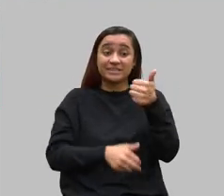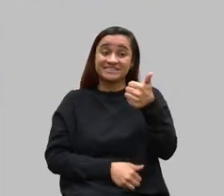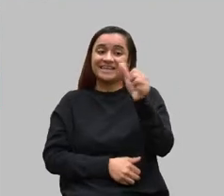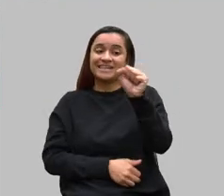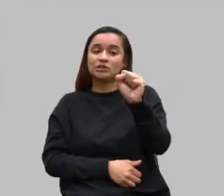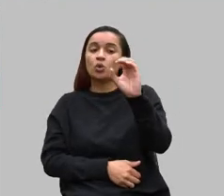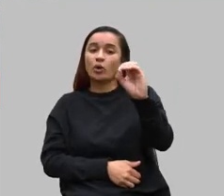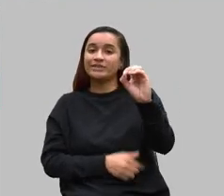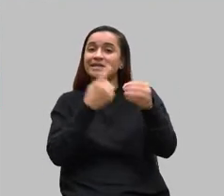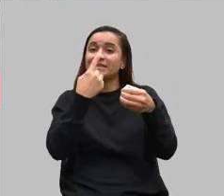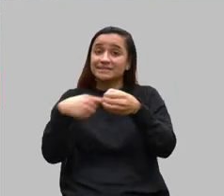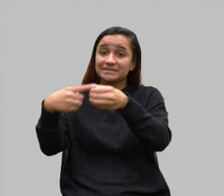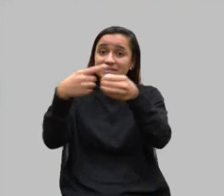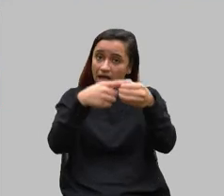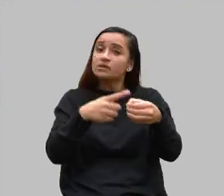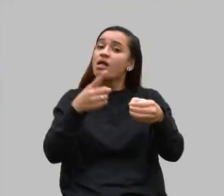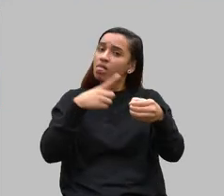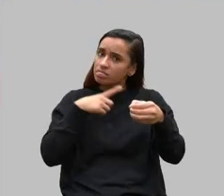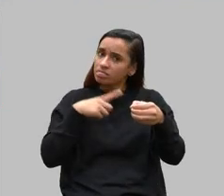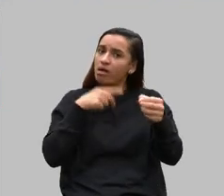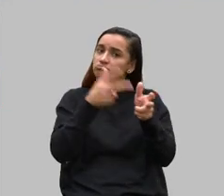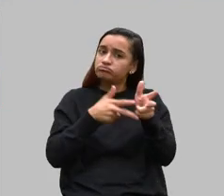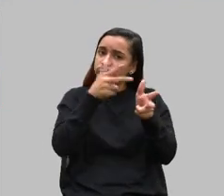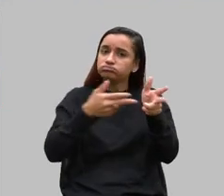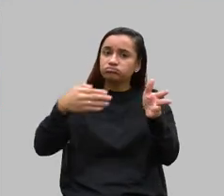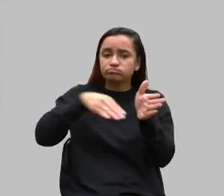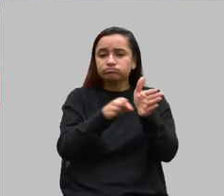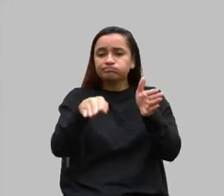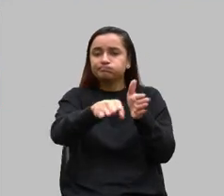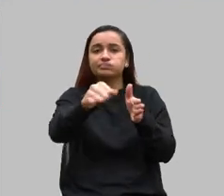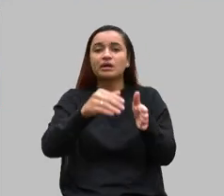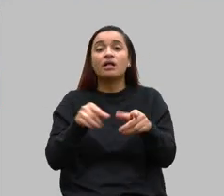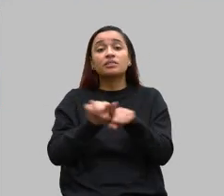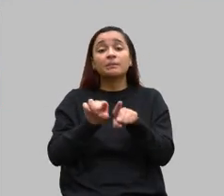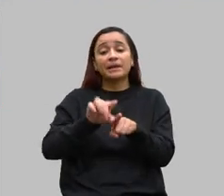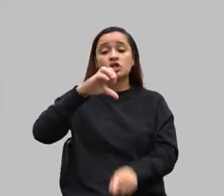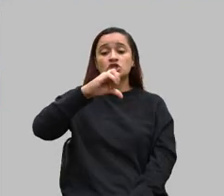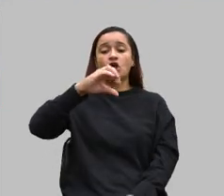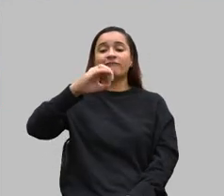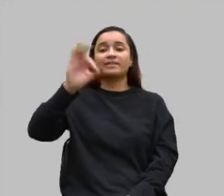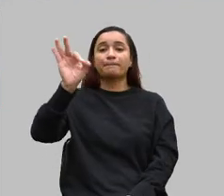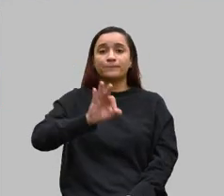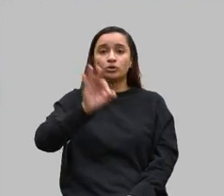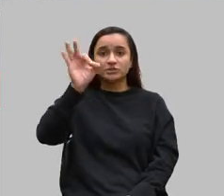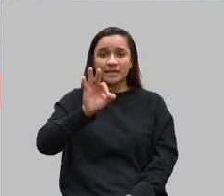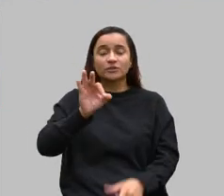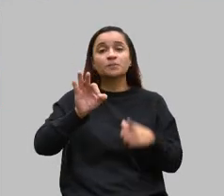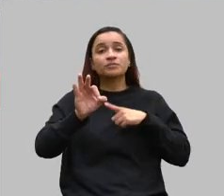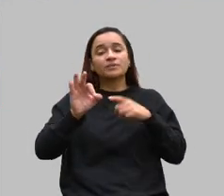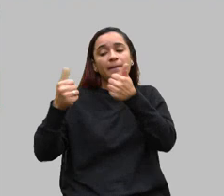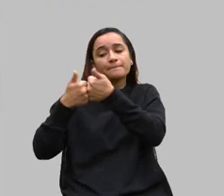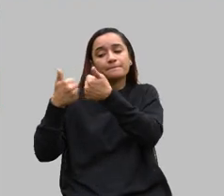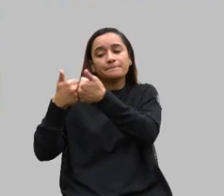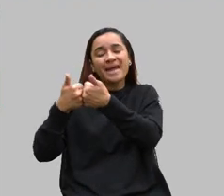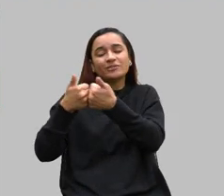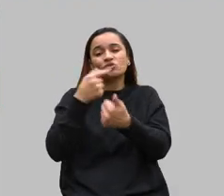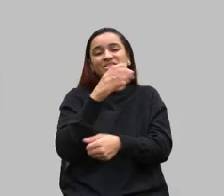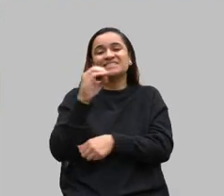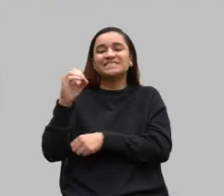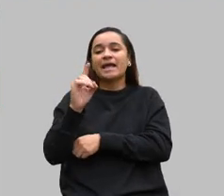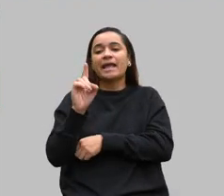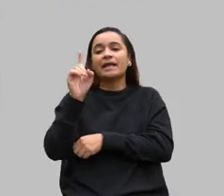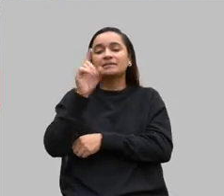cortados por ferrovias e 90% dos Municípios mineiros estão a até 100 Km de uma linha ferre então